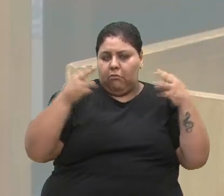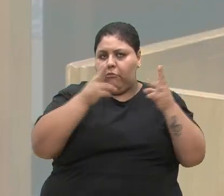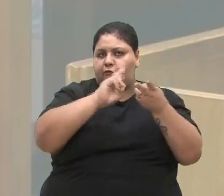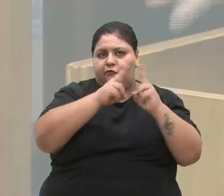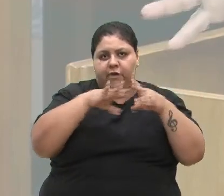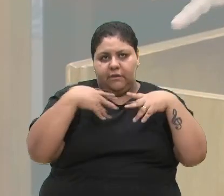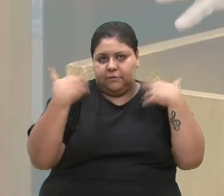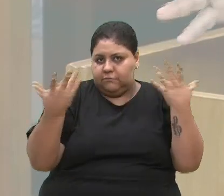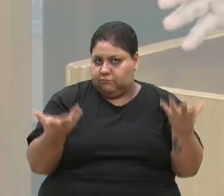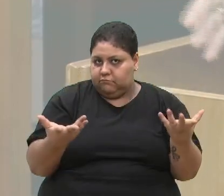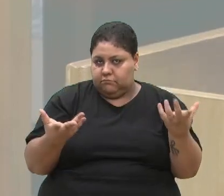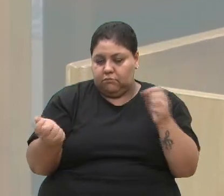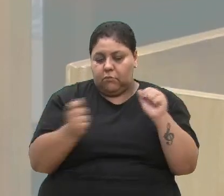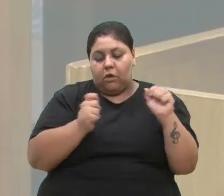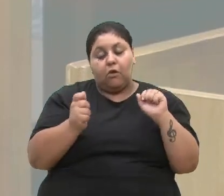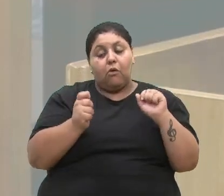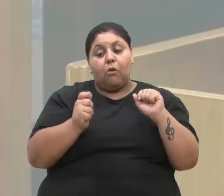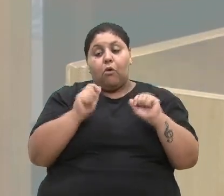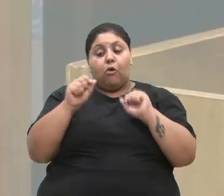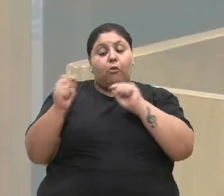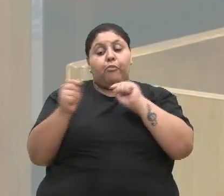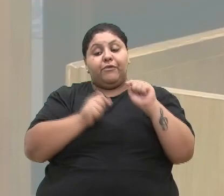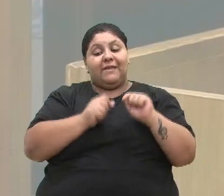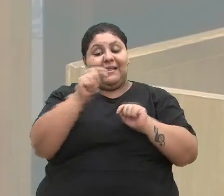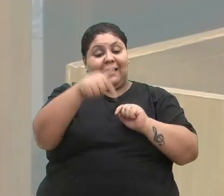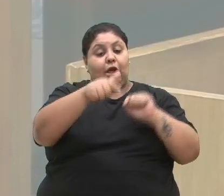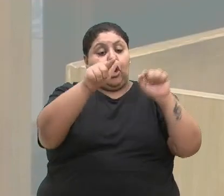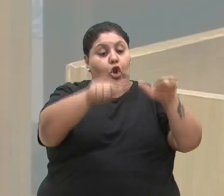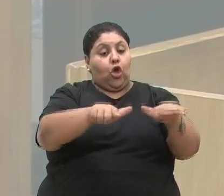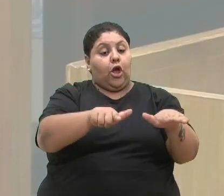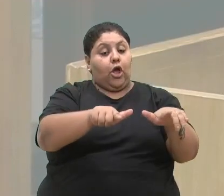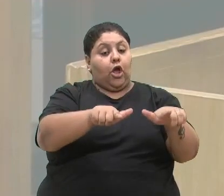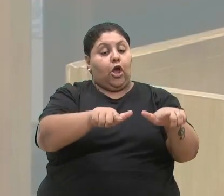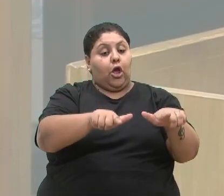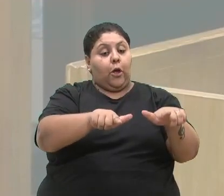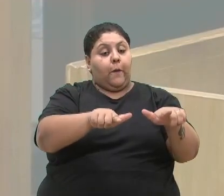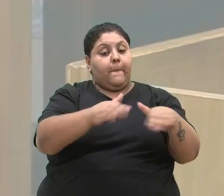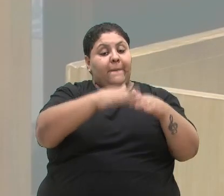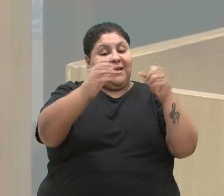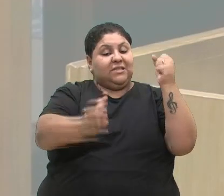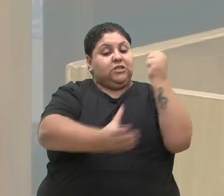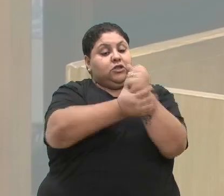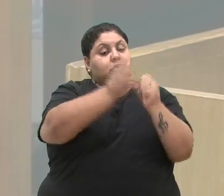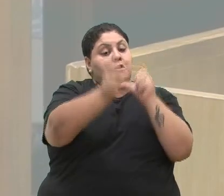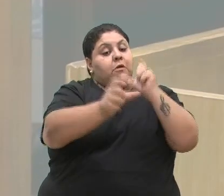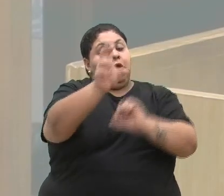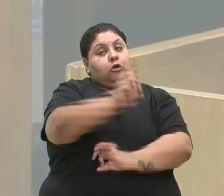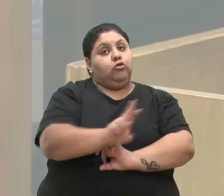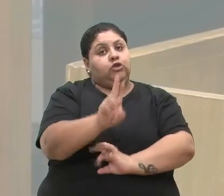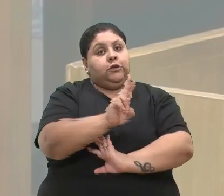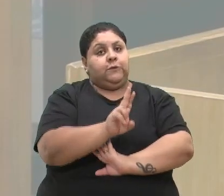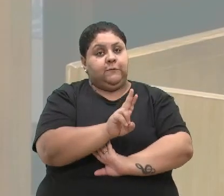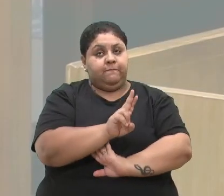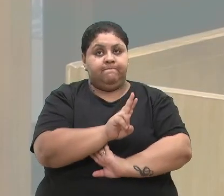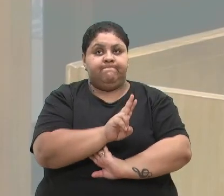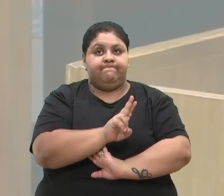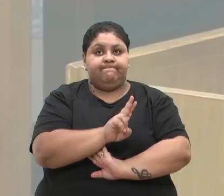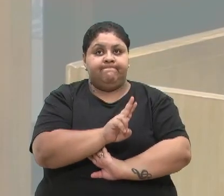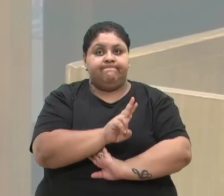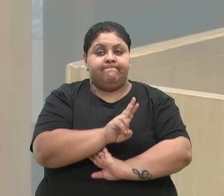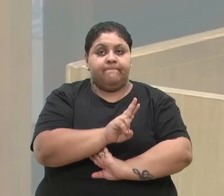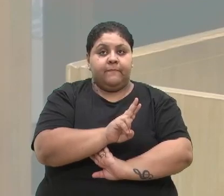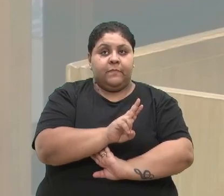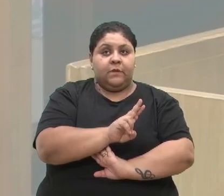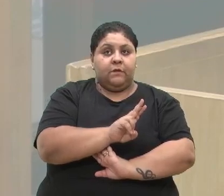que puder, naquele local, dar mais segurança para as pessoas que utilizam esse